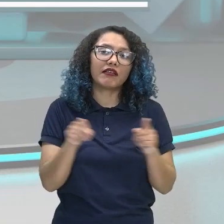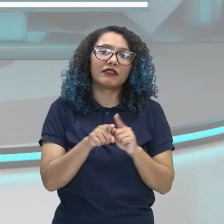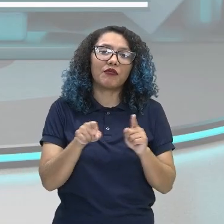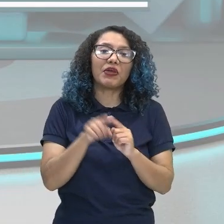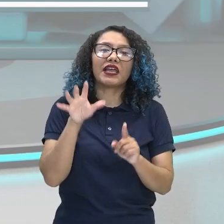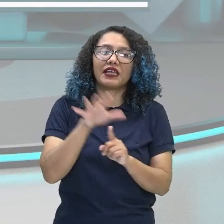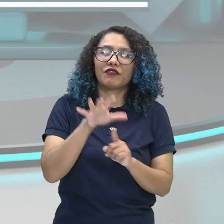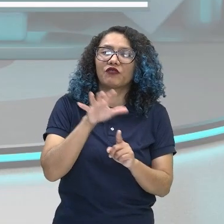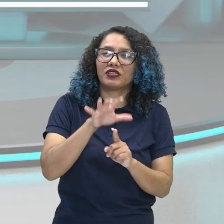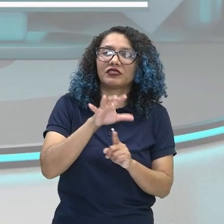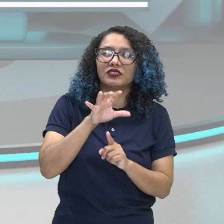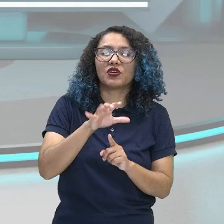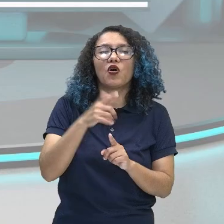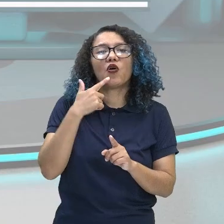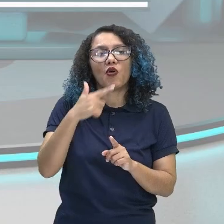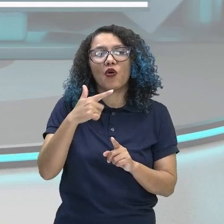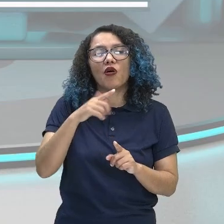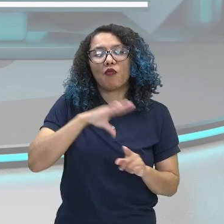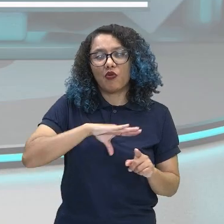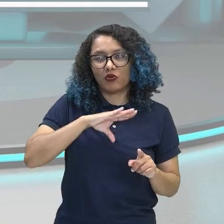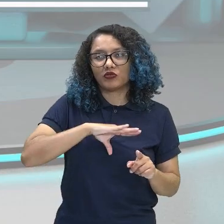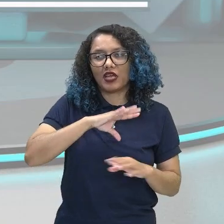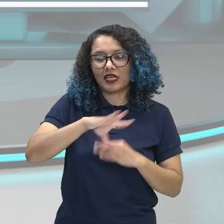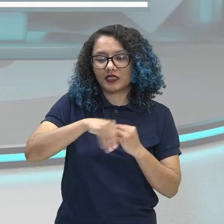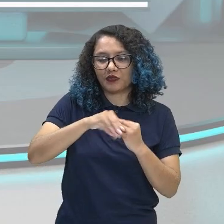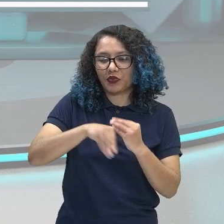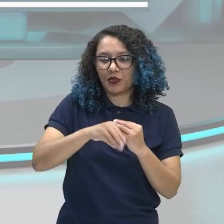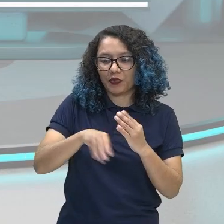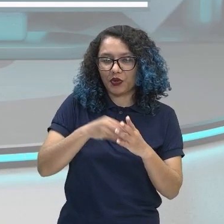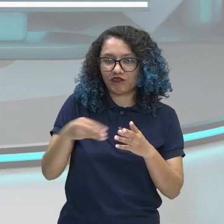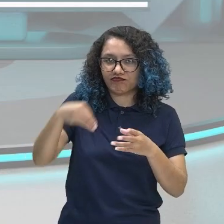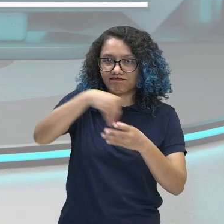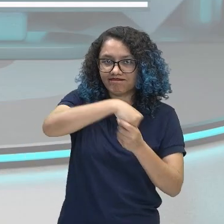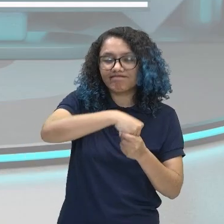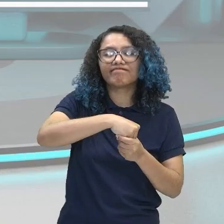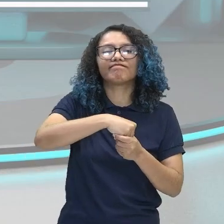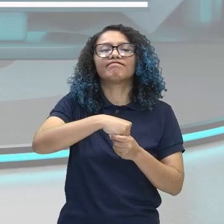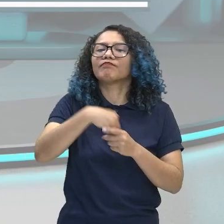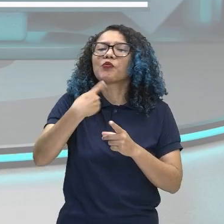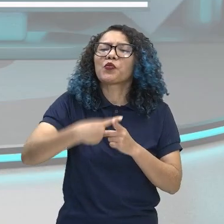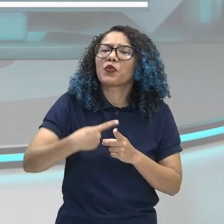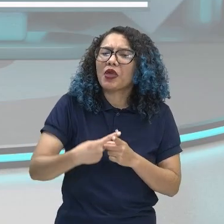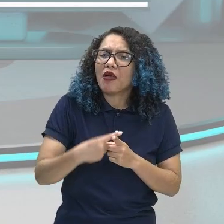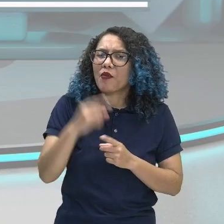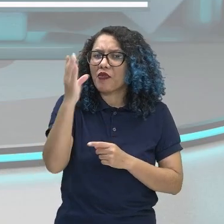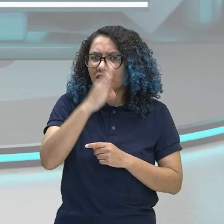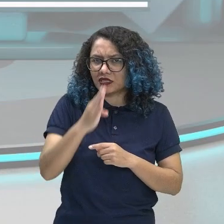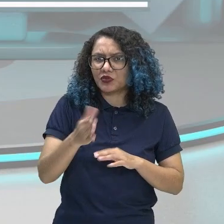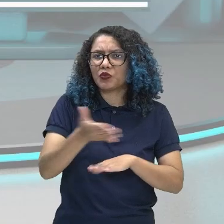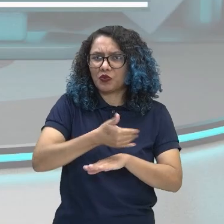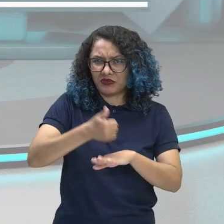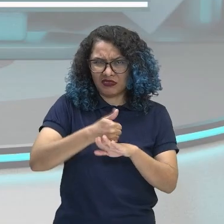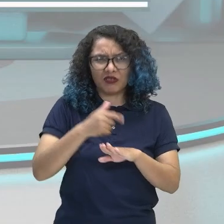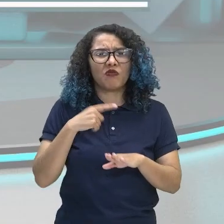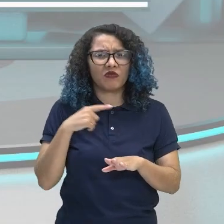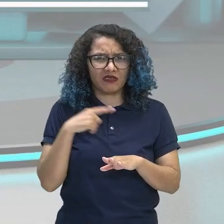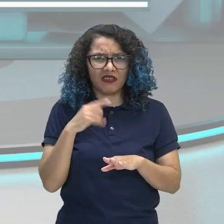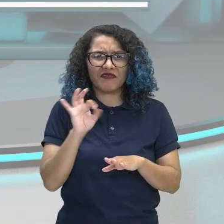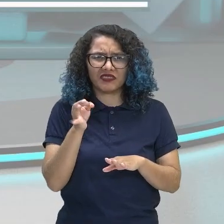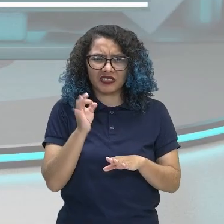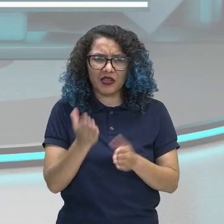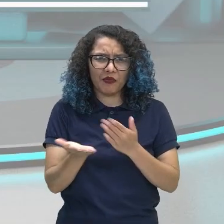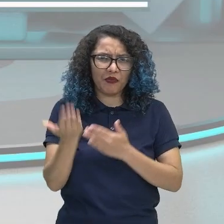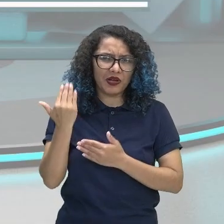terão também a sua contribuição nessa variação, porque o nosso Brasil ele foi colonizado